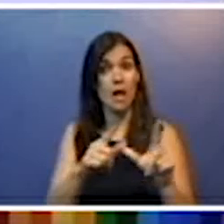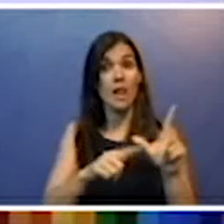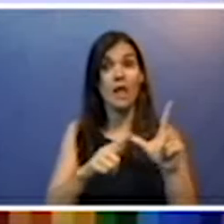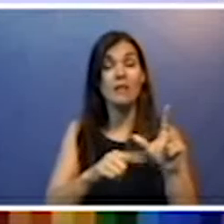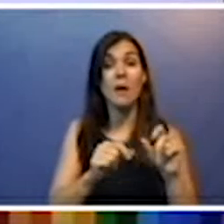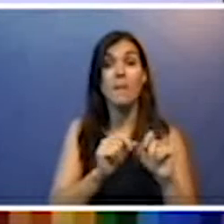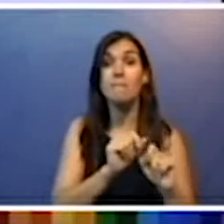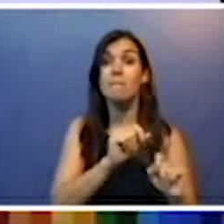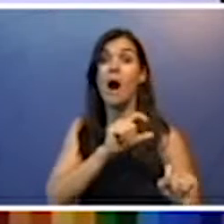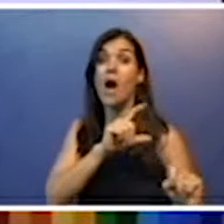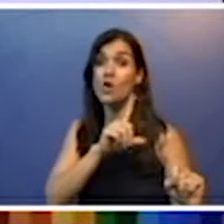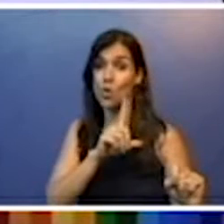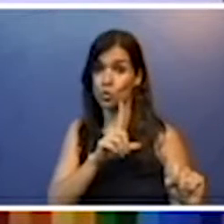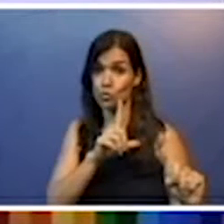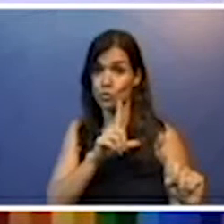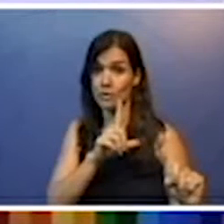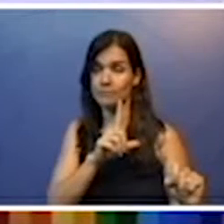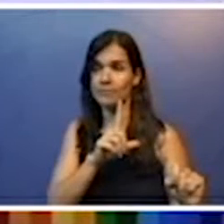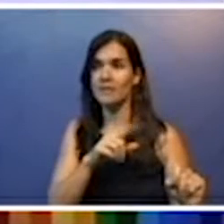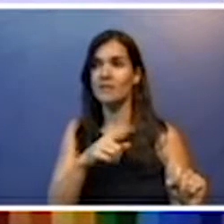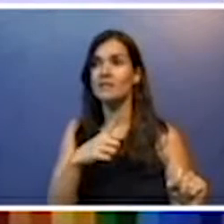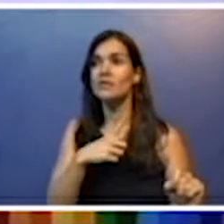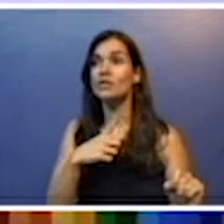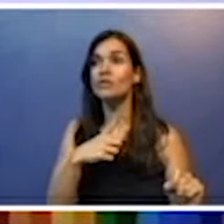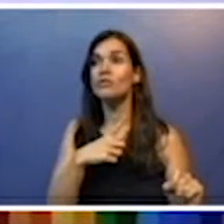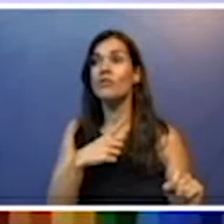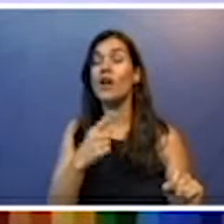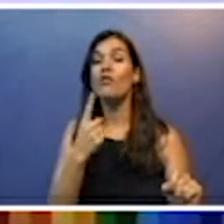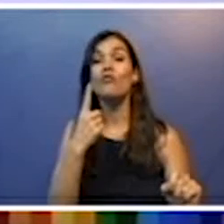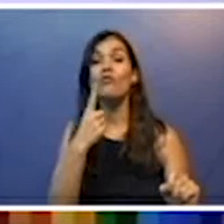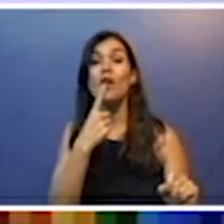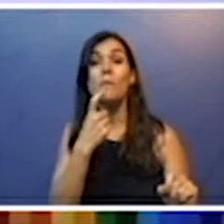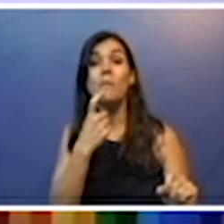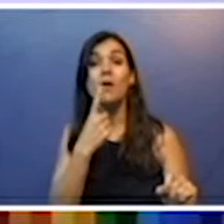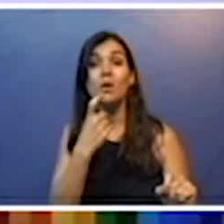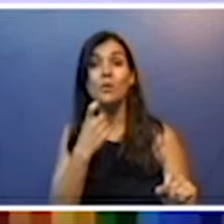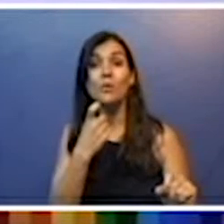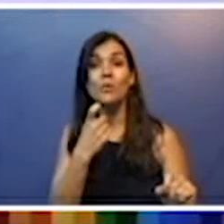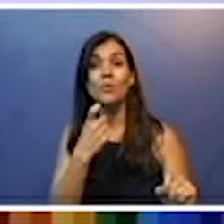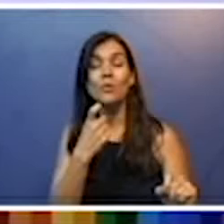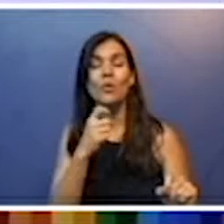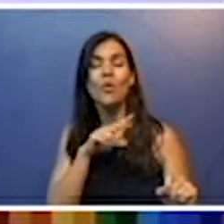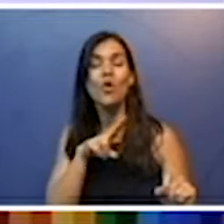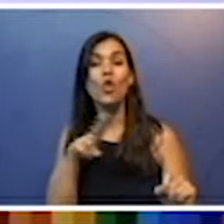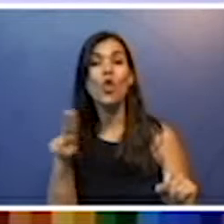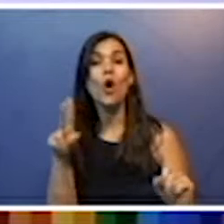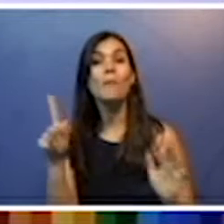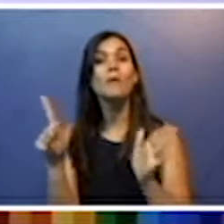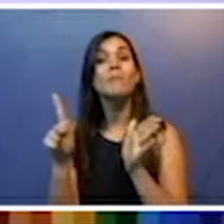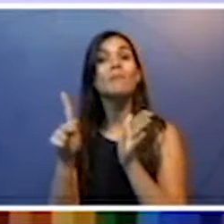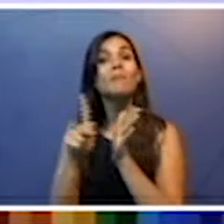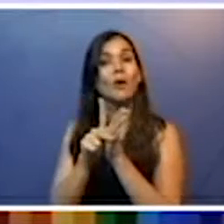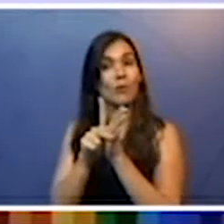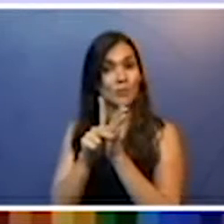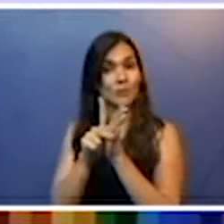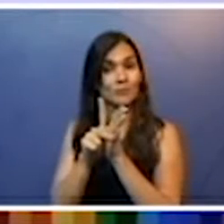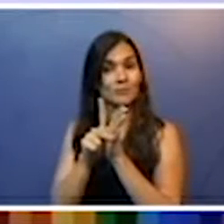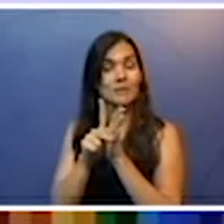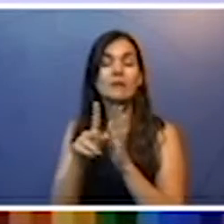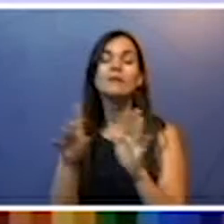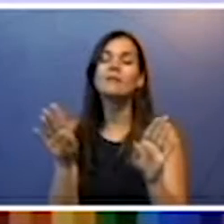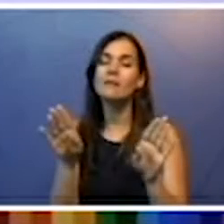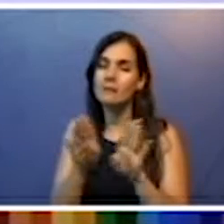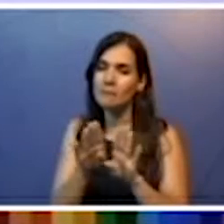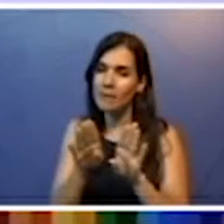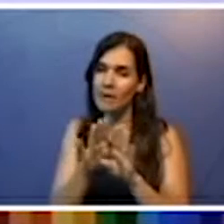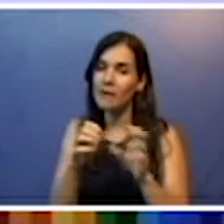maiúscula. O que aparecer em vermelho são os nomes próprios, tá? Nome